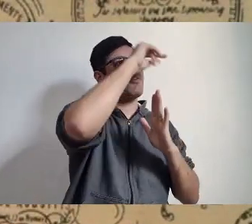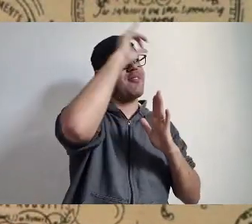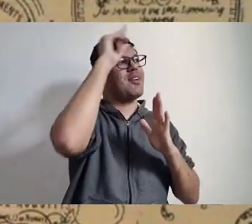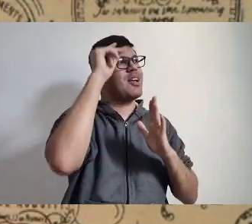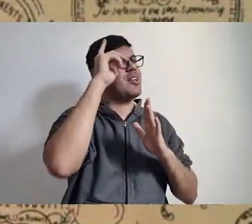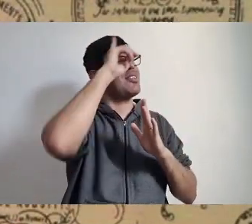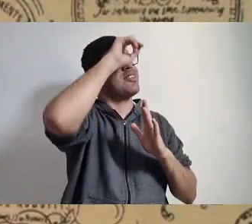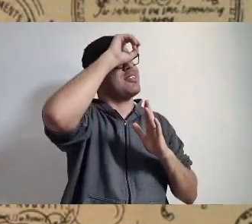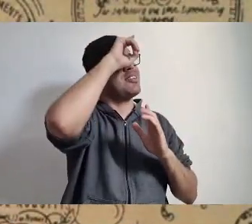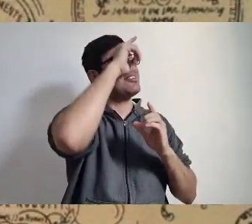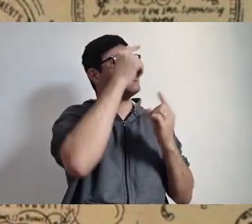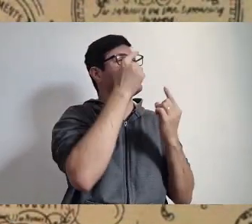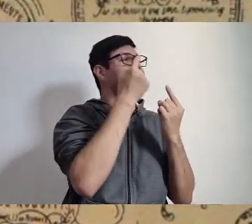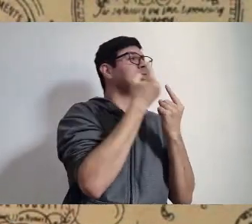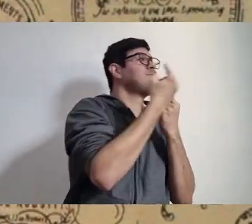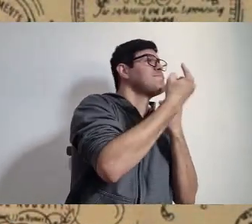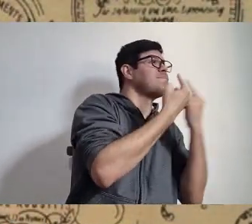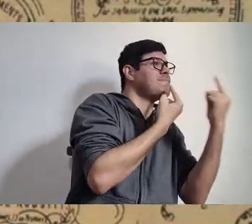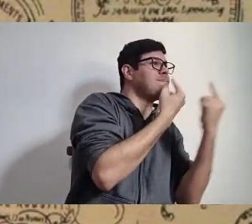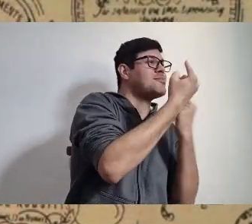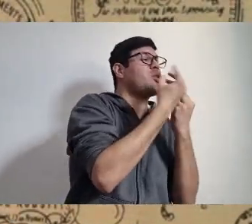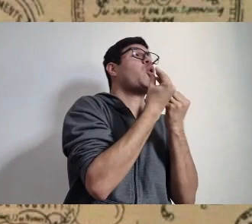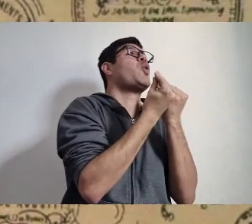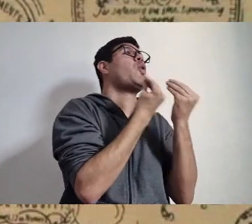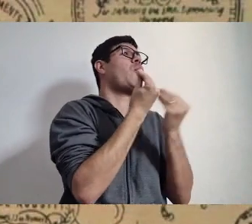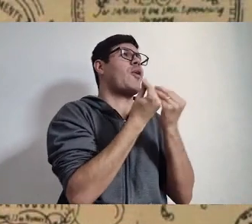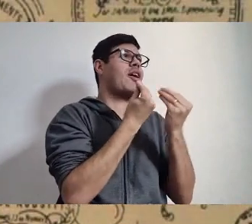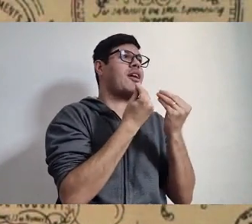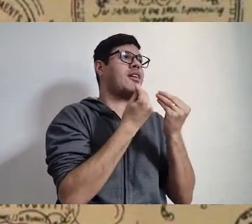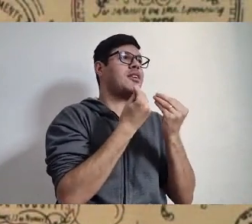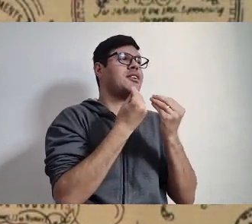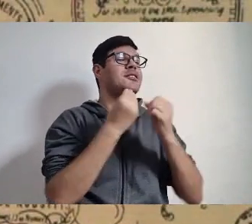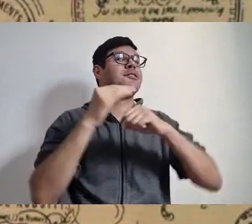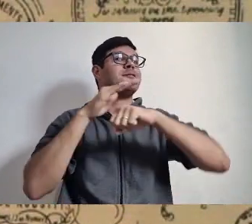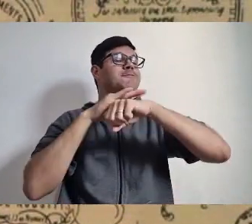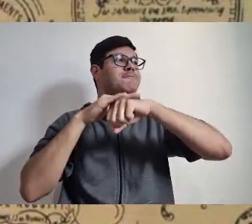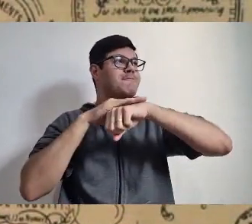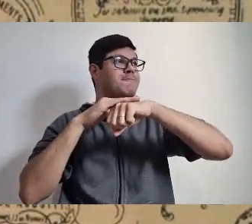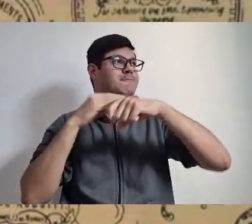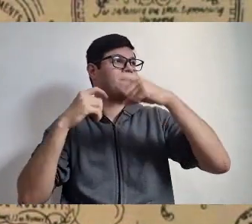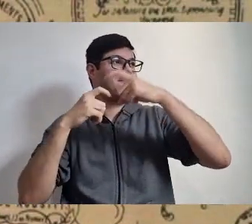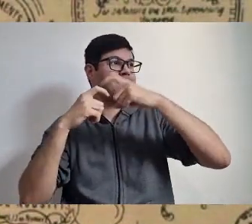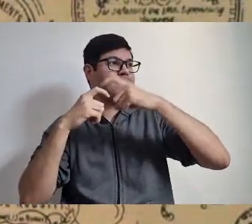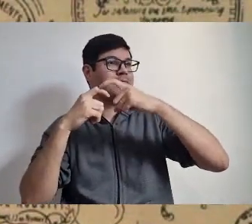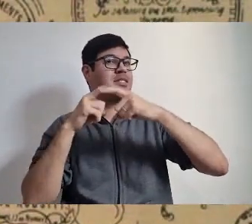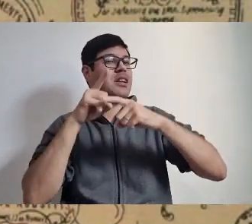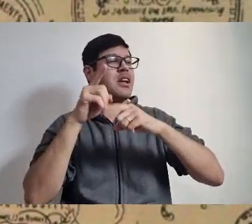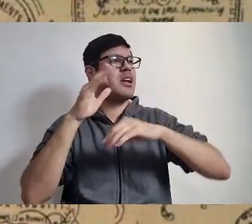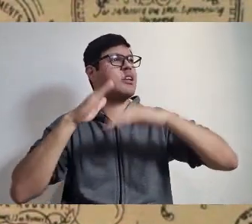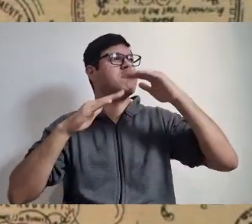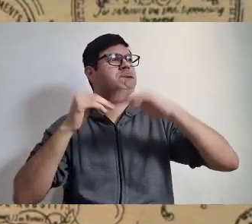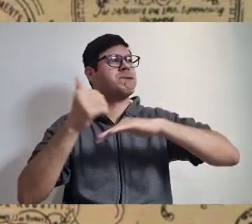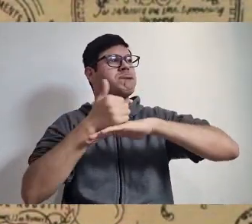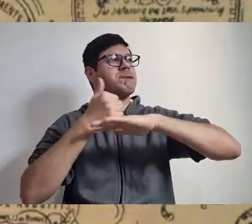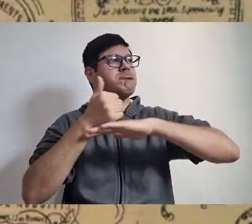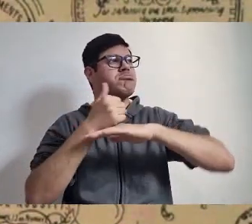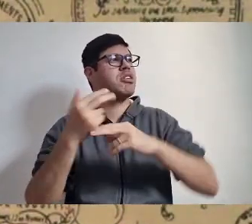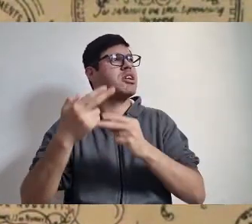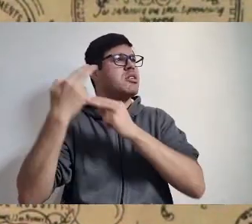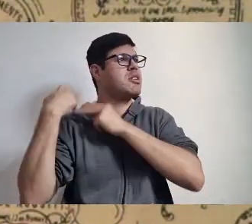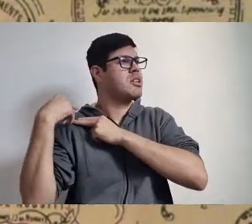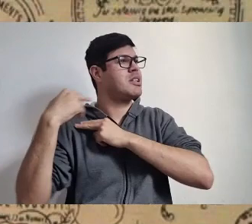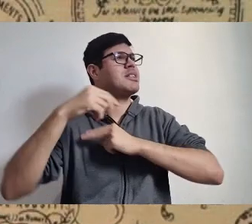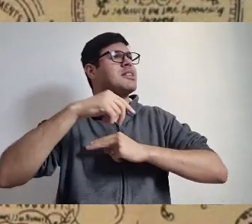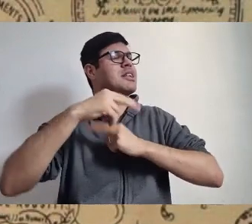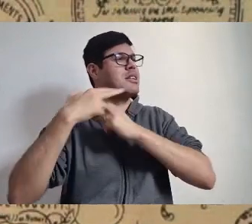Casa, dialogar para ver o que pode ser feito. Eu conversei com um médico aí que é muito competente, ele me disse assim, a Santa Casa, o